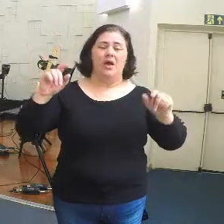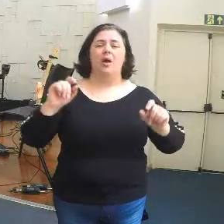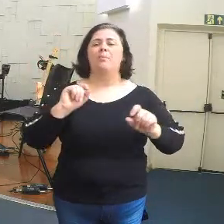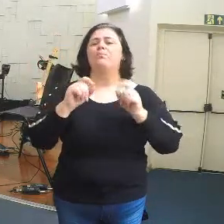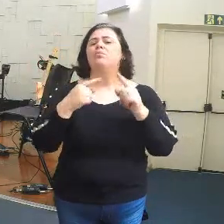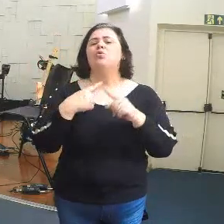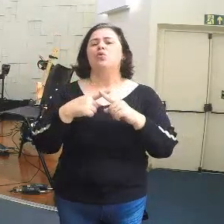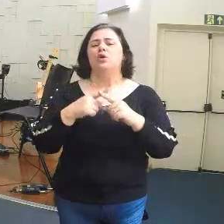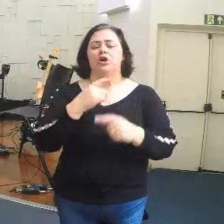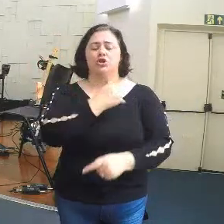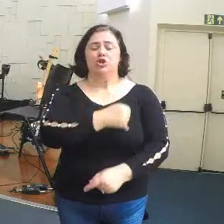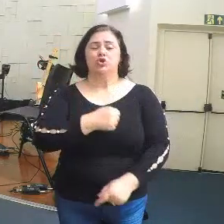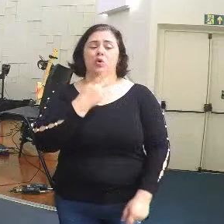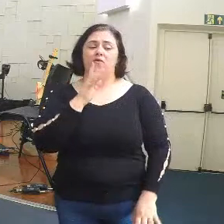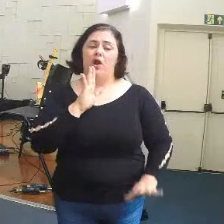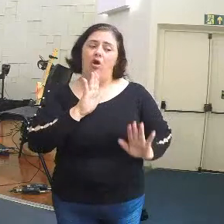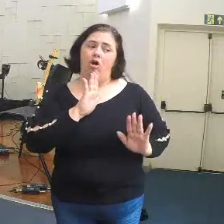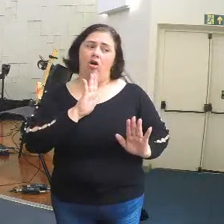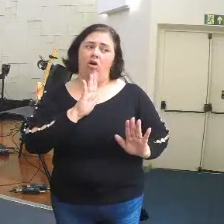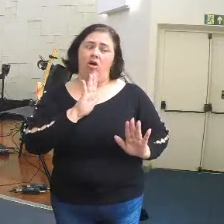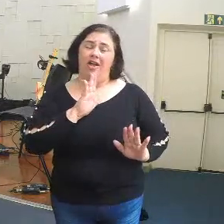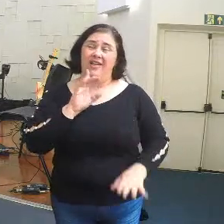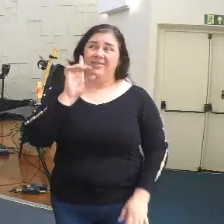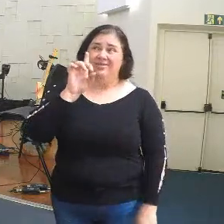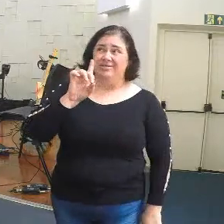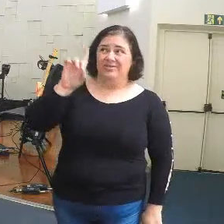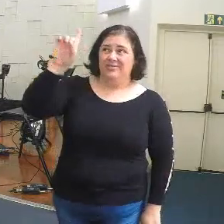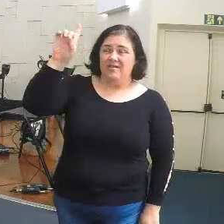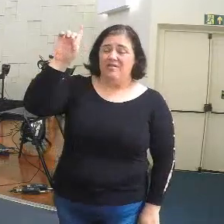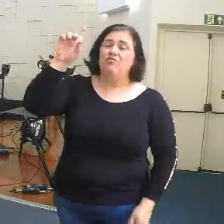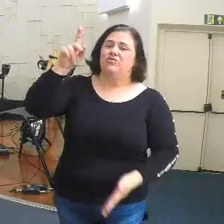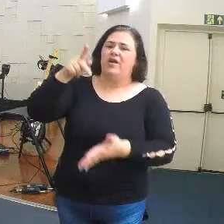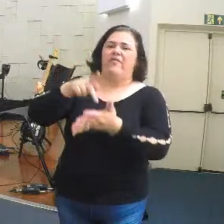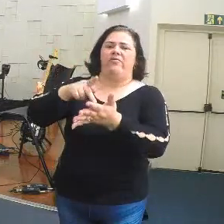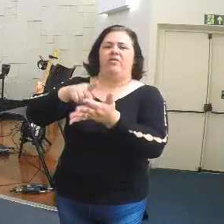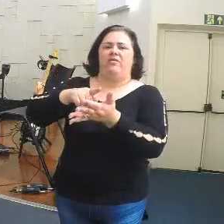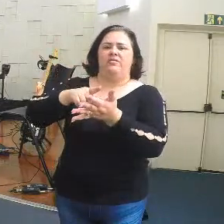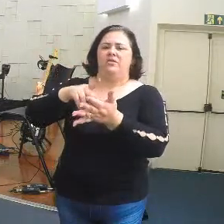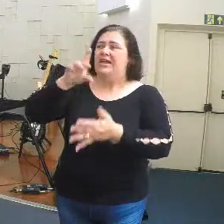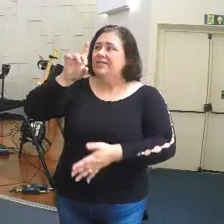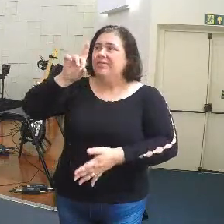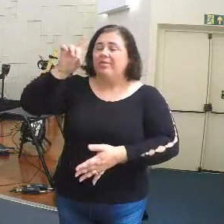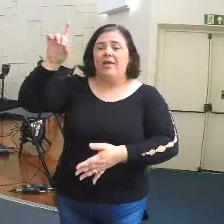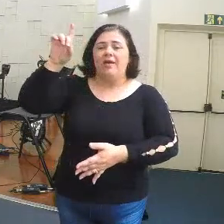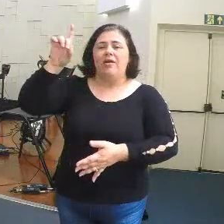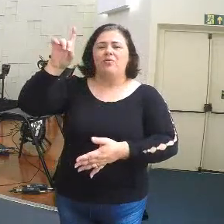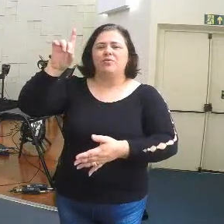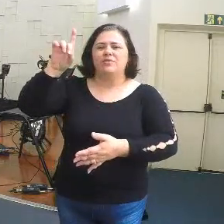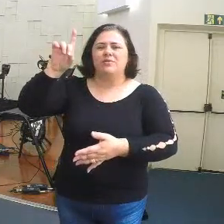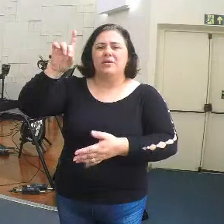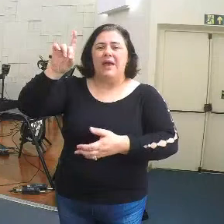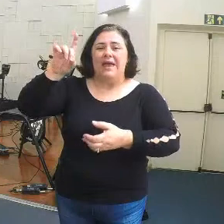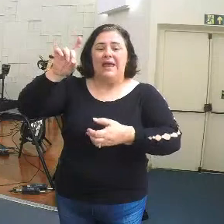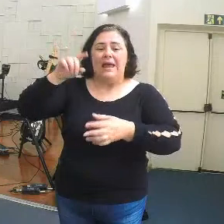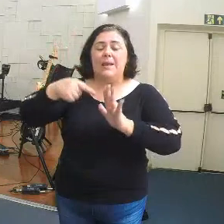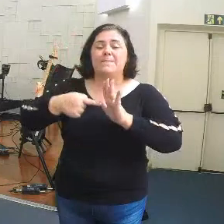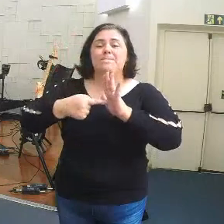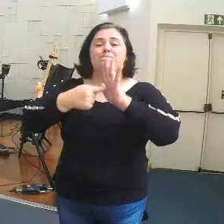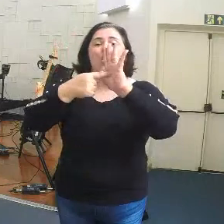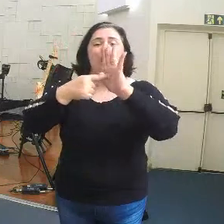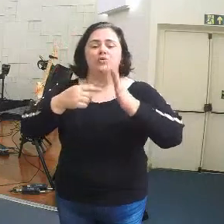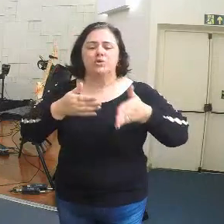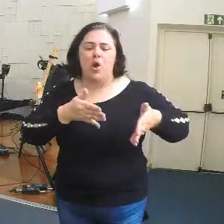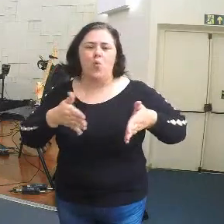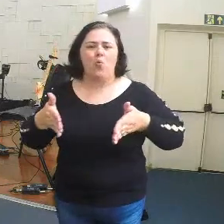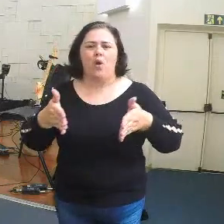verdade, porque Deus é a luz, então é possível identificar o ensino verdadeiro. Jesus veio em carne, essa é a prova